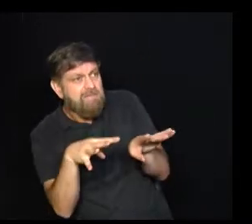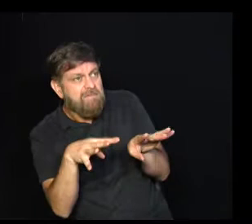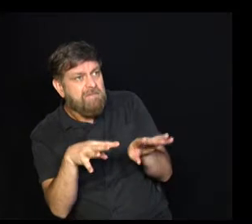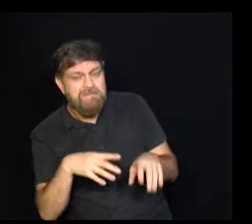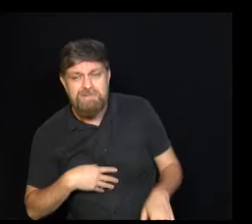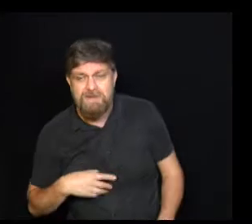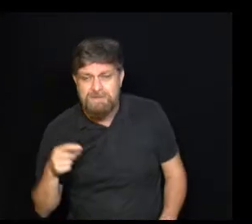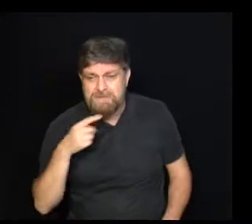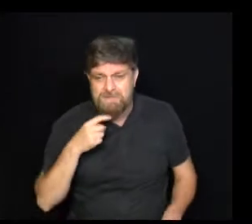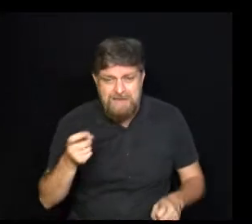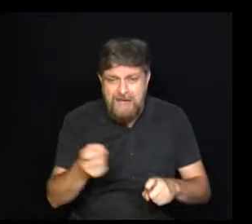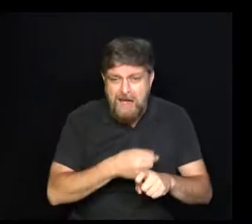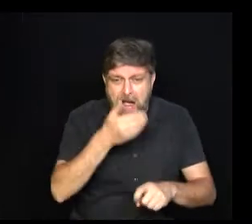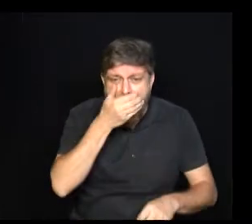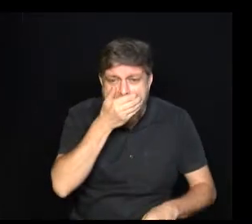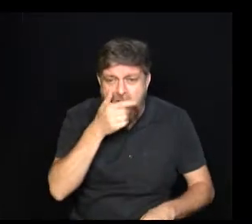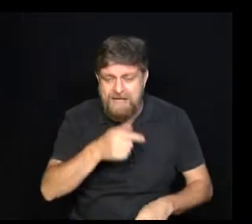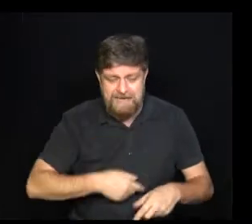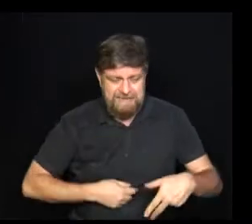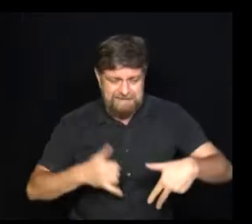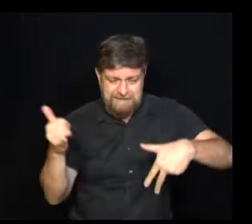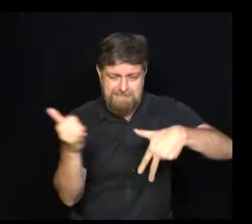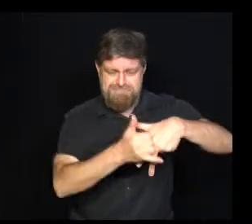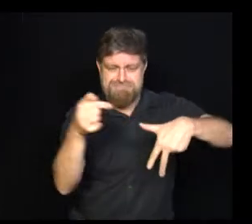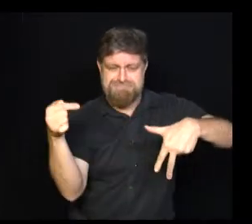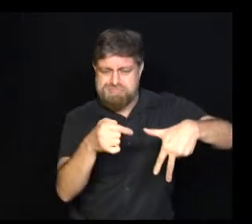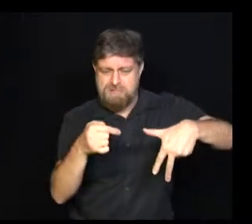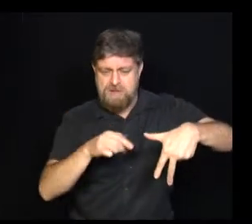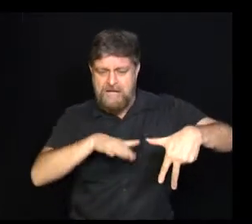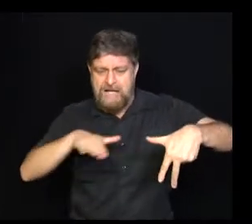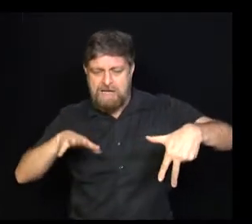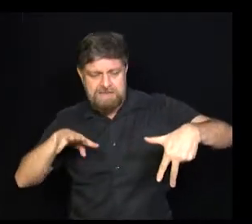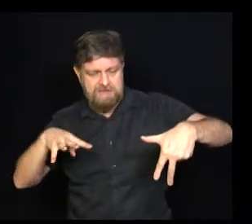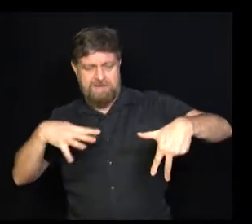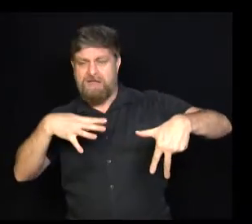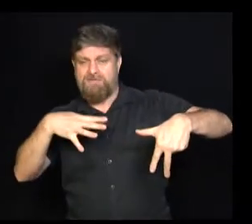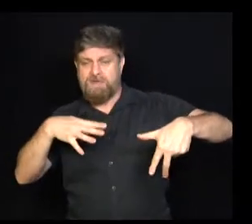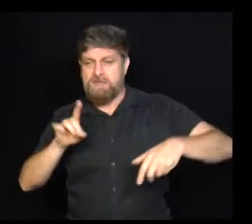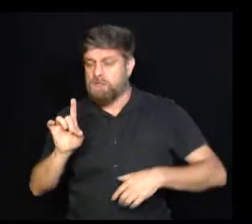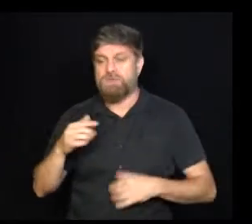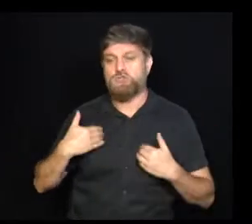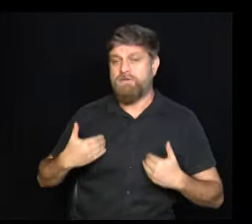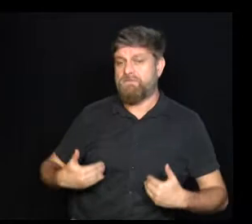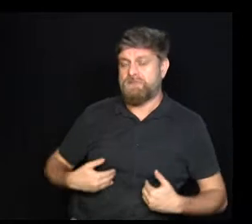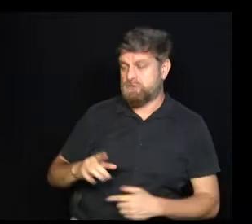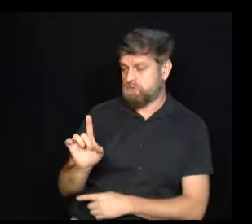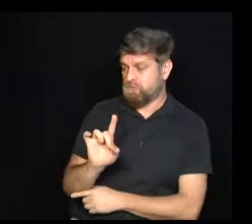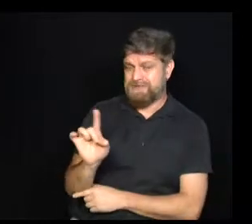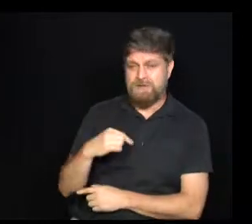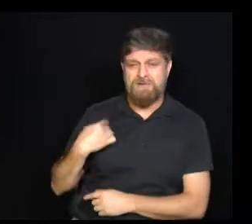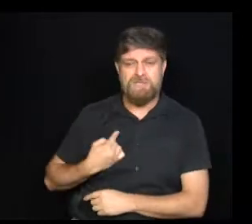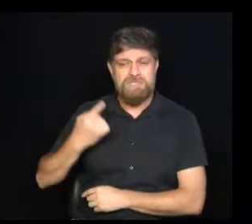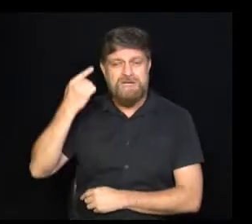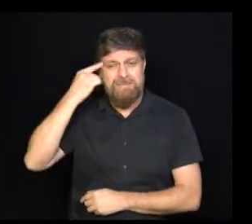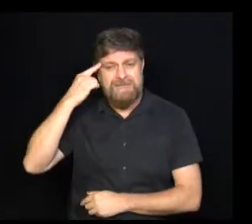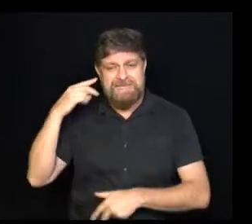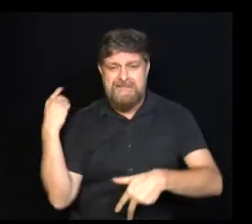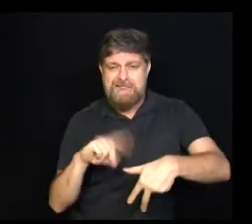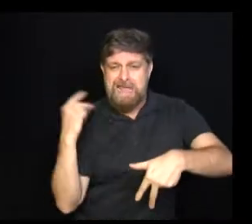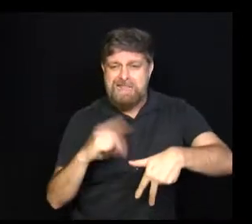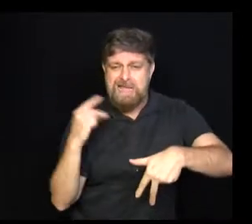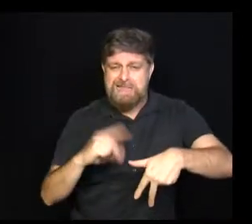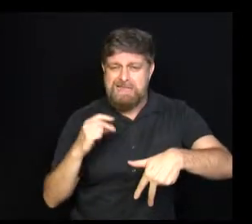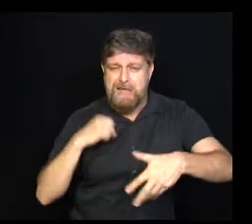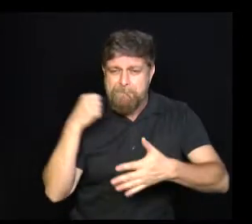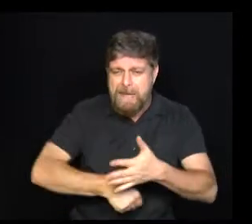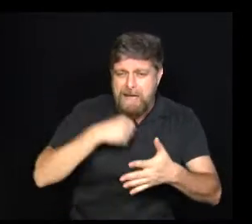violentada, ser agredida de diversas maneiras, não só da violência física, porque a gente fala muito da violência física, mas